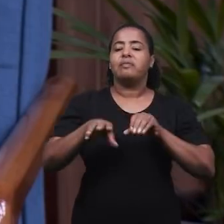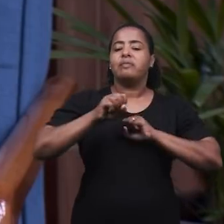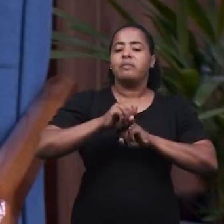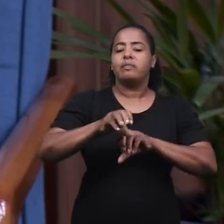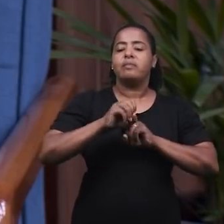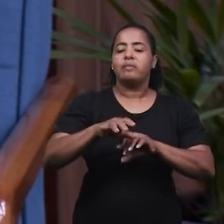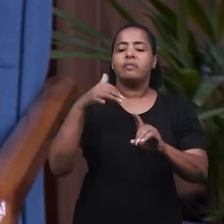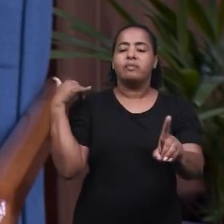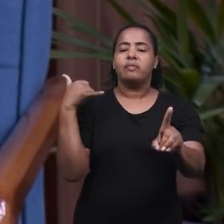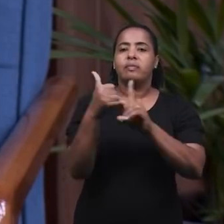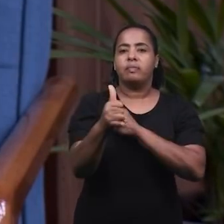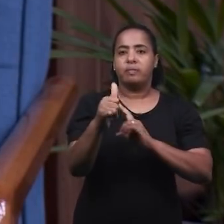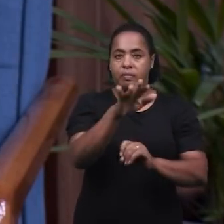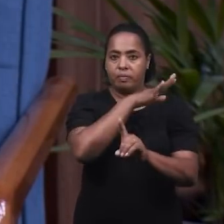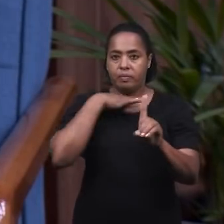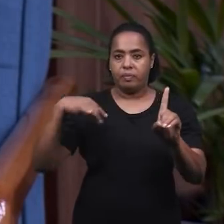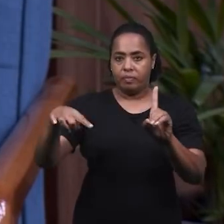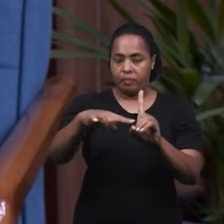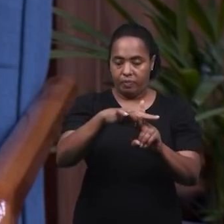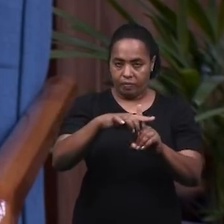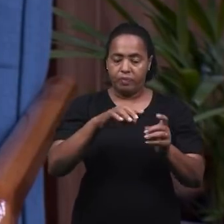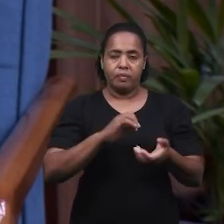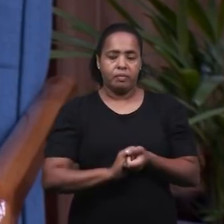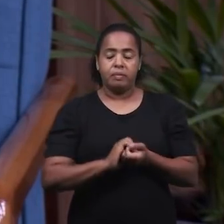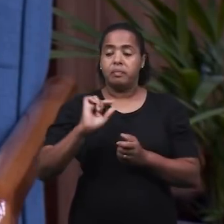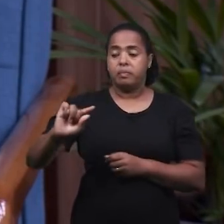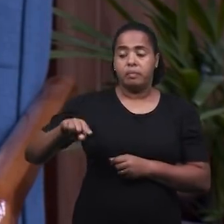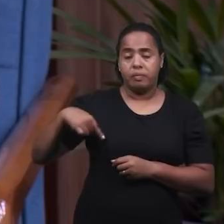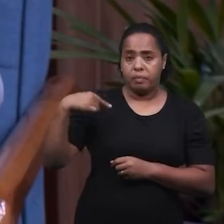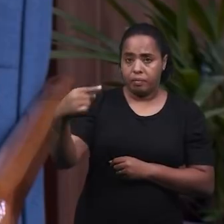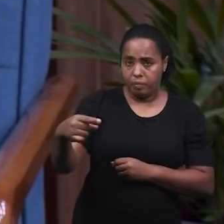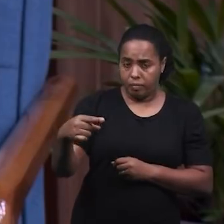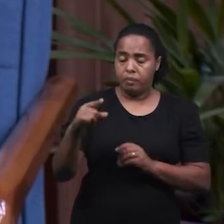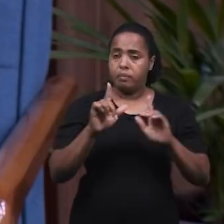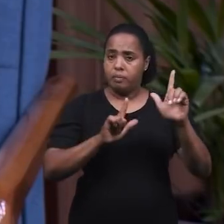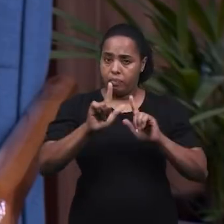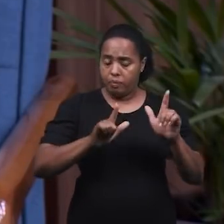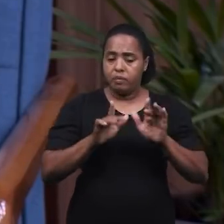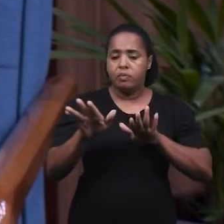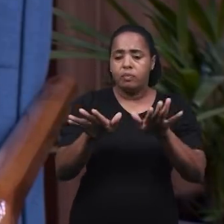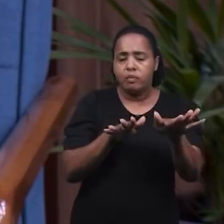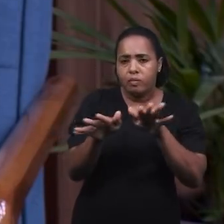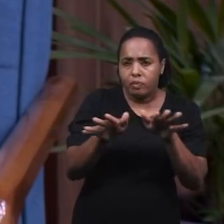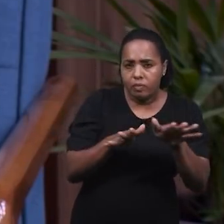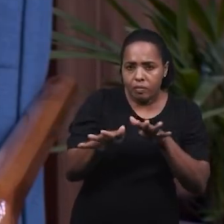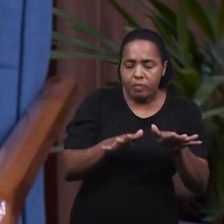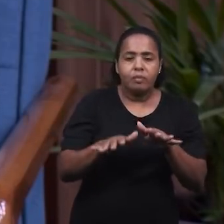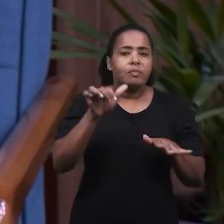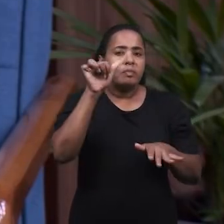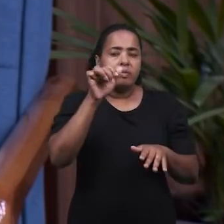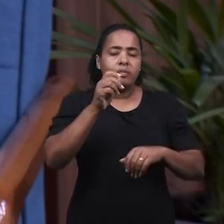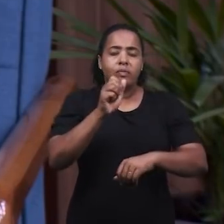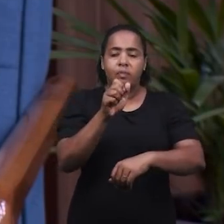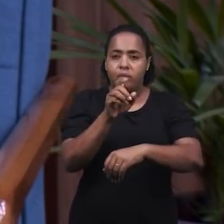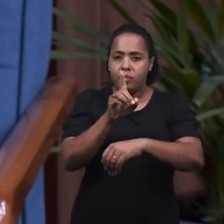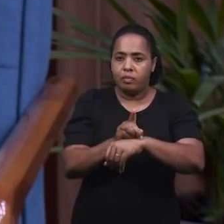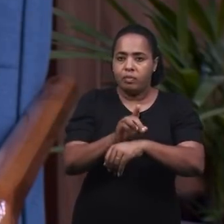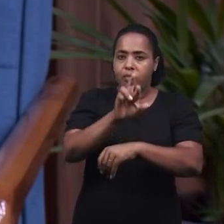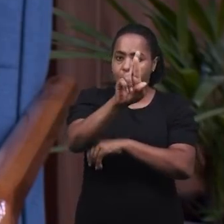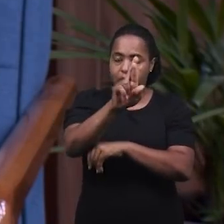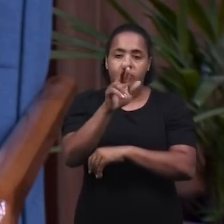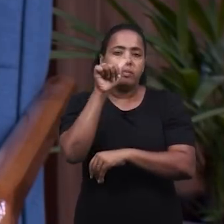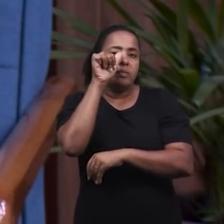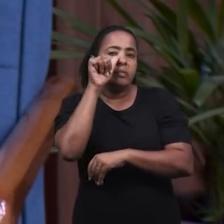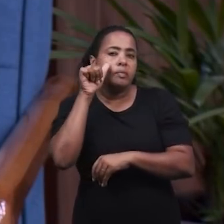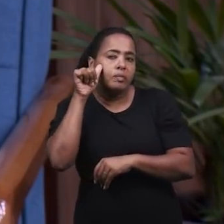aplicação profética no sacrifício do Senhor Jesus. Logo após, no quadro Acessibilidade, a doutora Maria Amin falará sobre